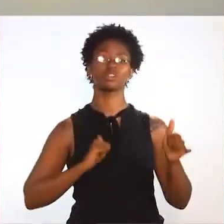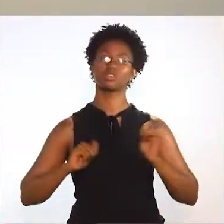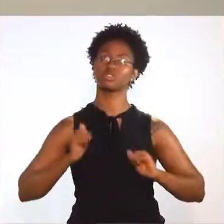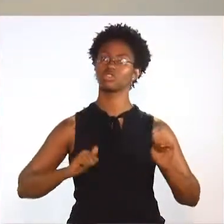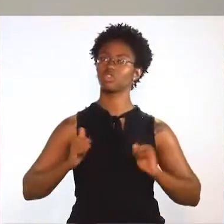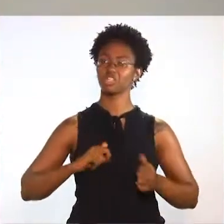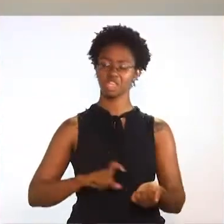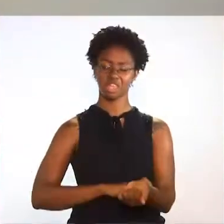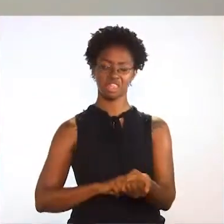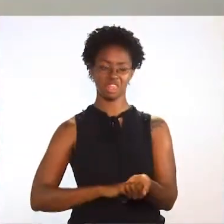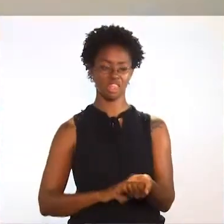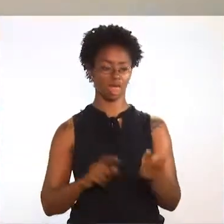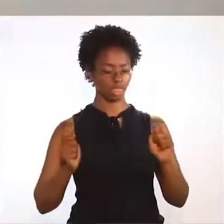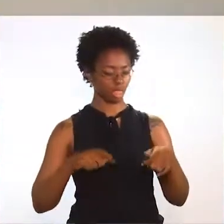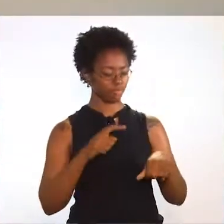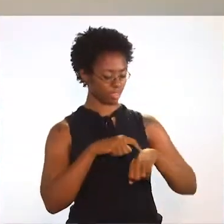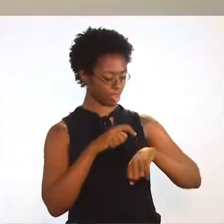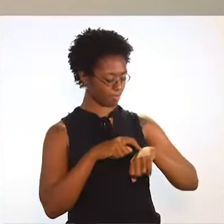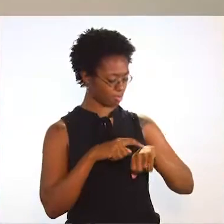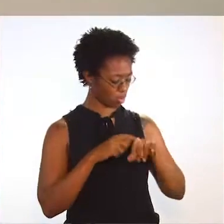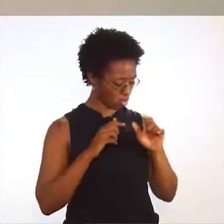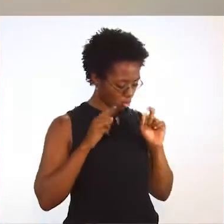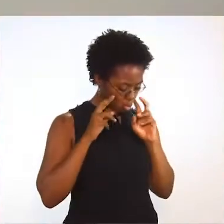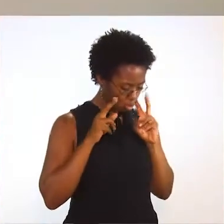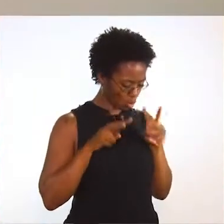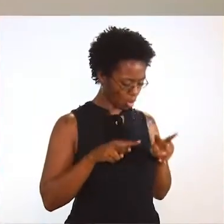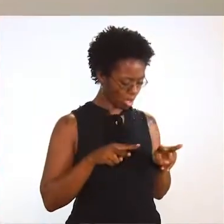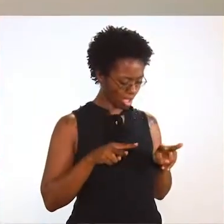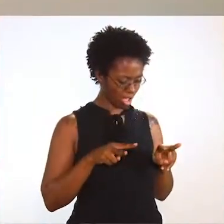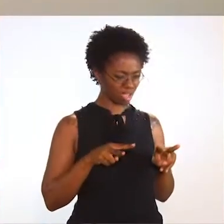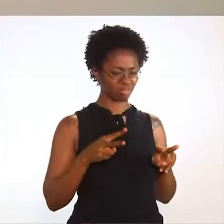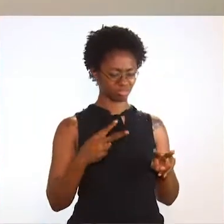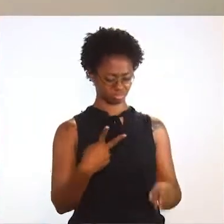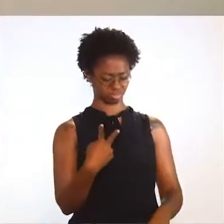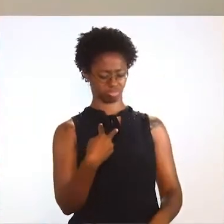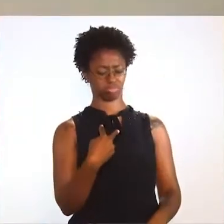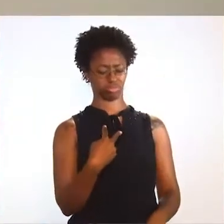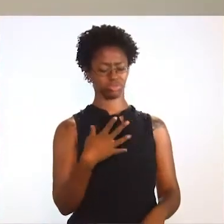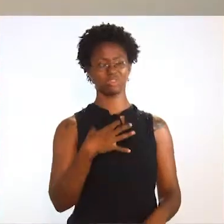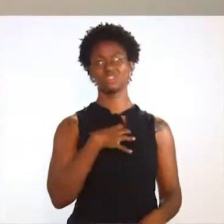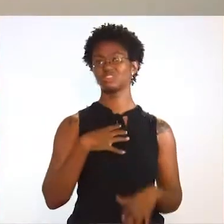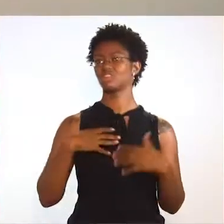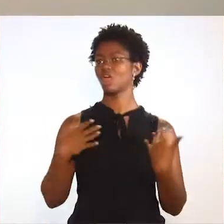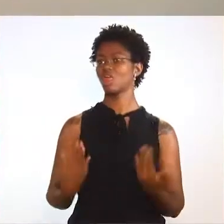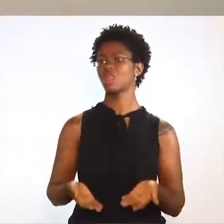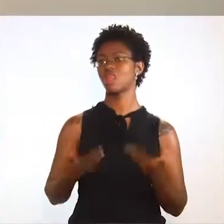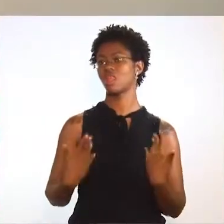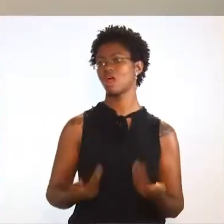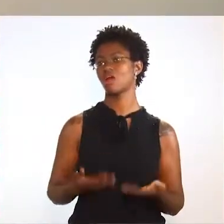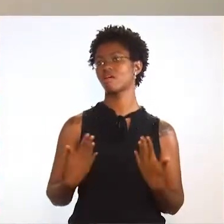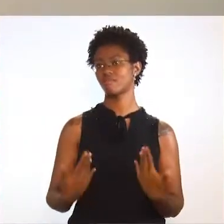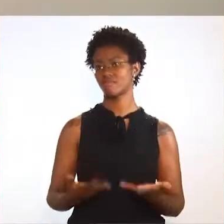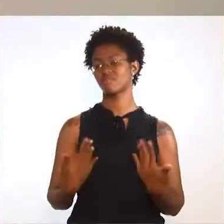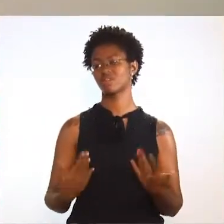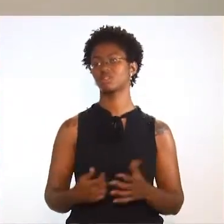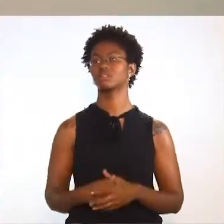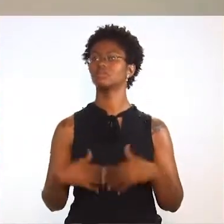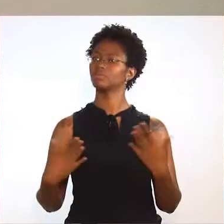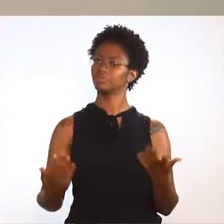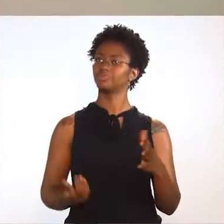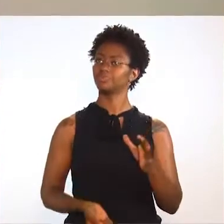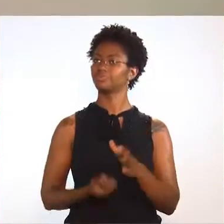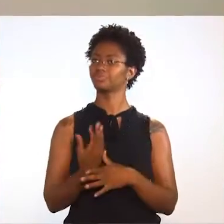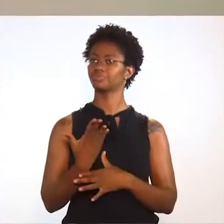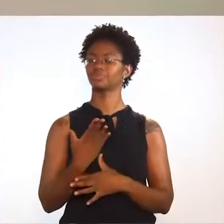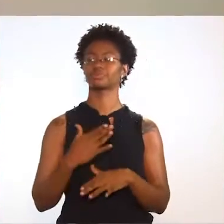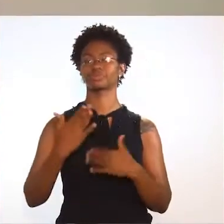em casa, pudesse ter um tempinho para olhar para ela, repensar o que estava acontecendo e sentir um pouquinho de leveza, né? Então, a